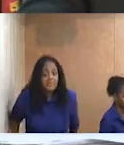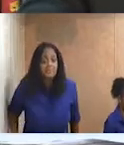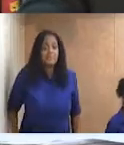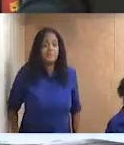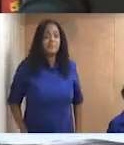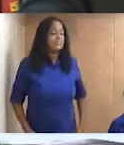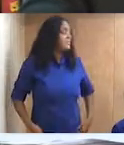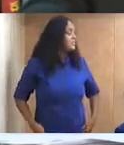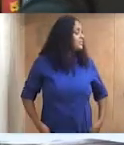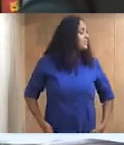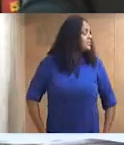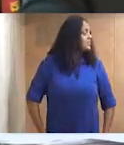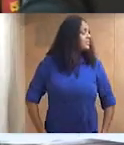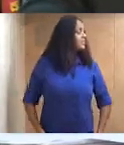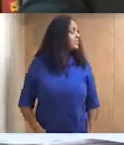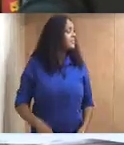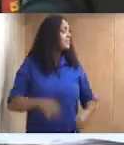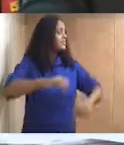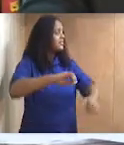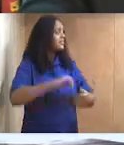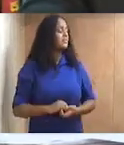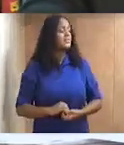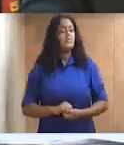Senhor presidente, questão de ordem.